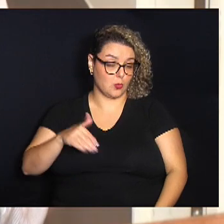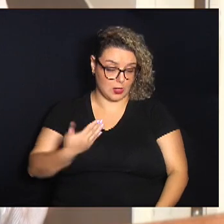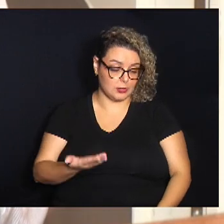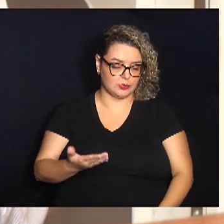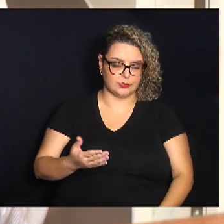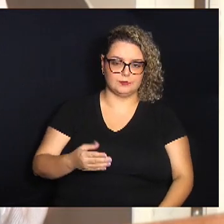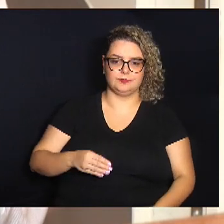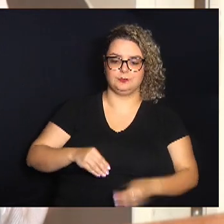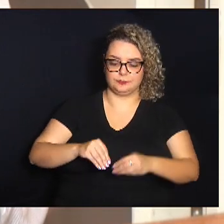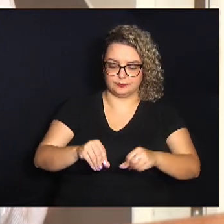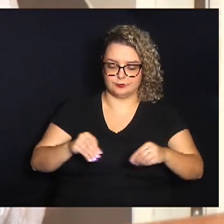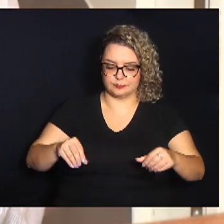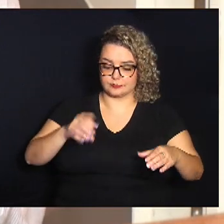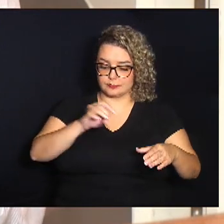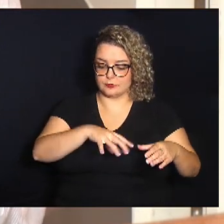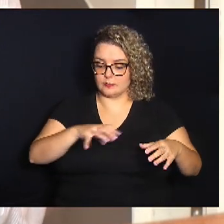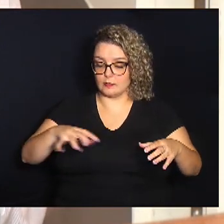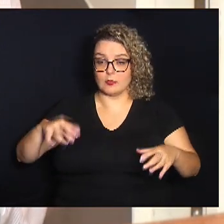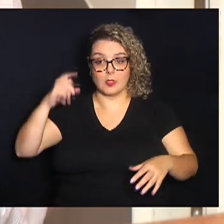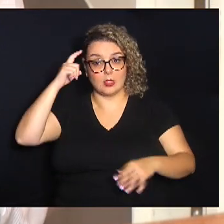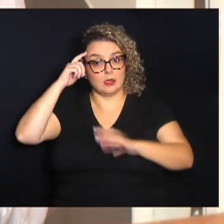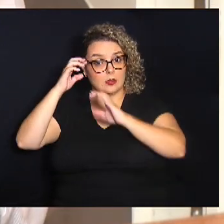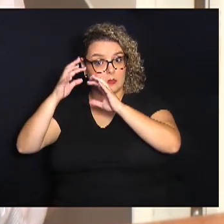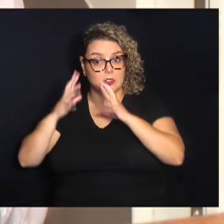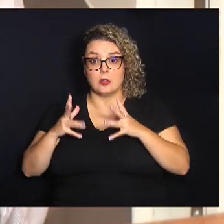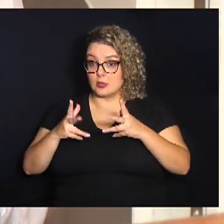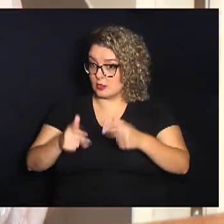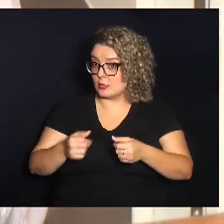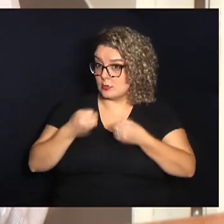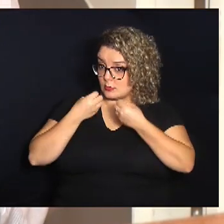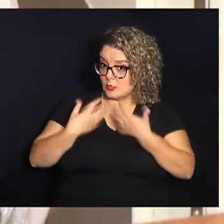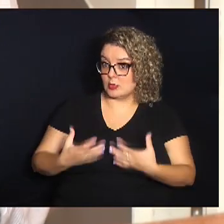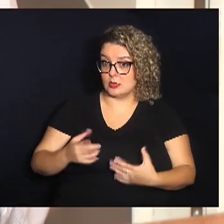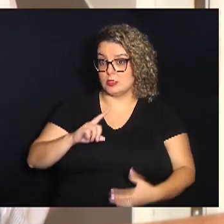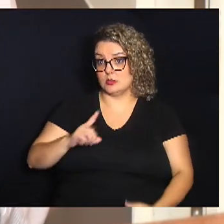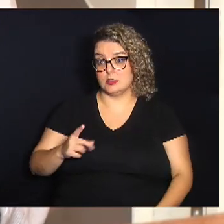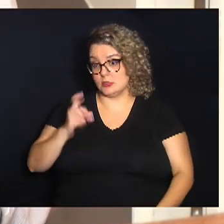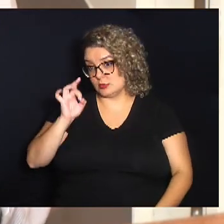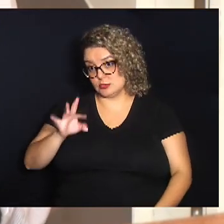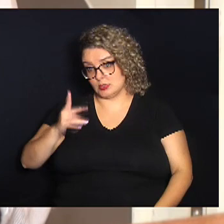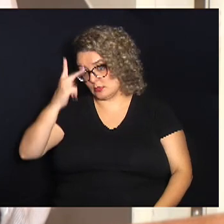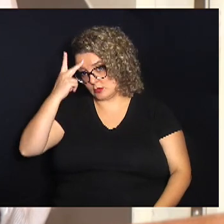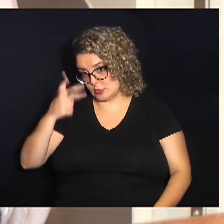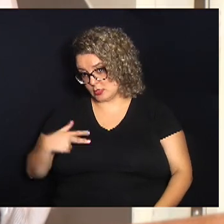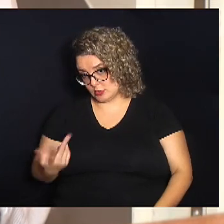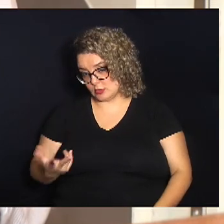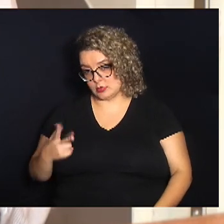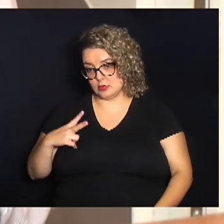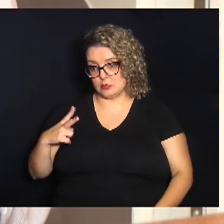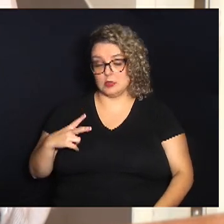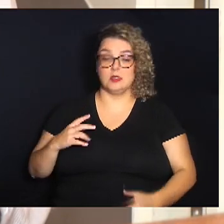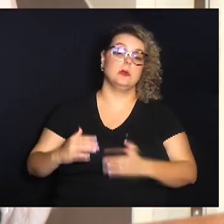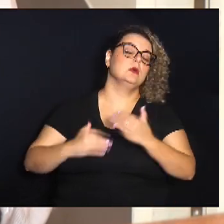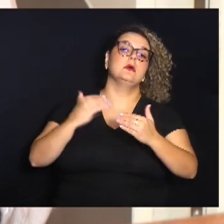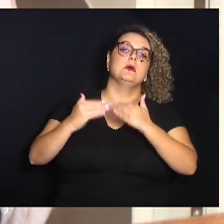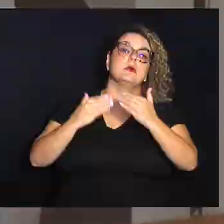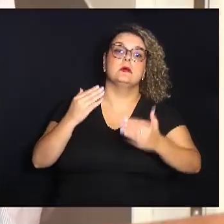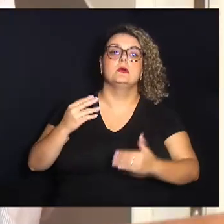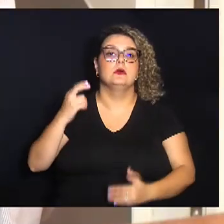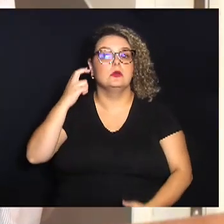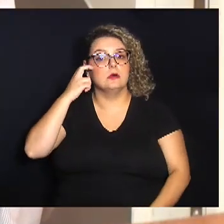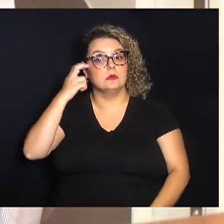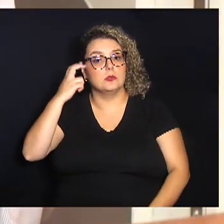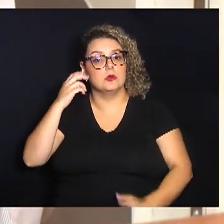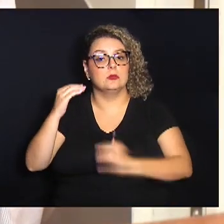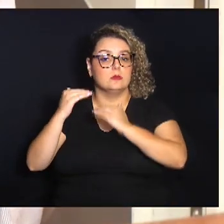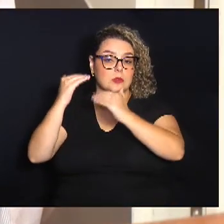você está pensando naquilo que é bom para todos, não que é bom para si apenas. Isso aí desenvolve o intelecto da criança.